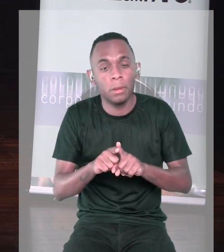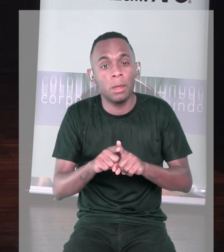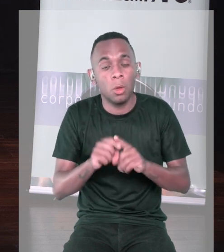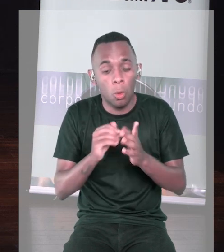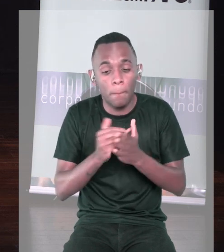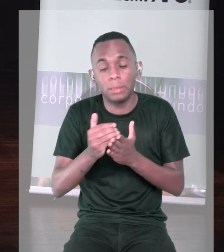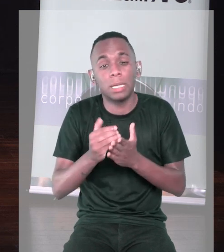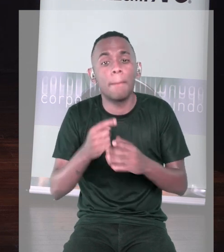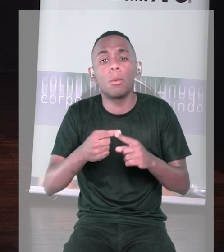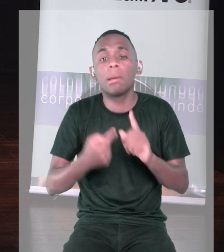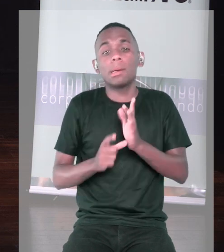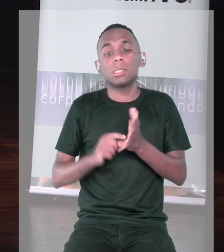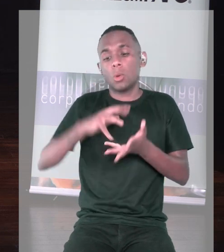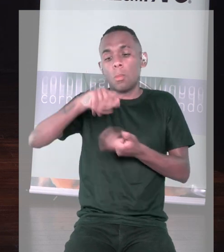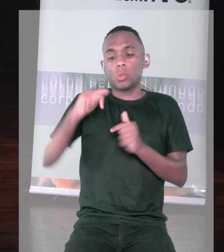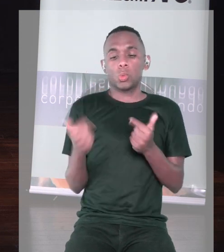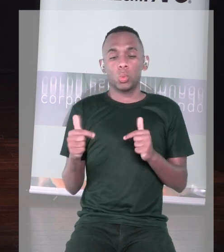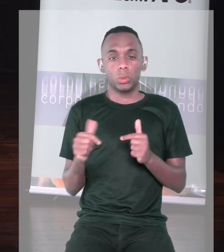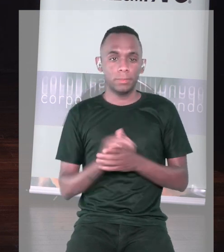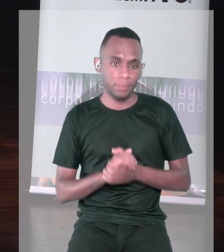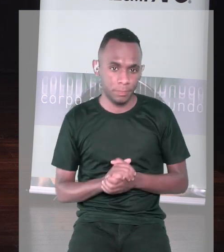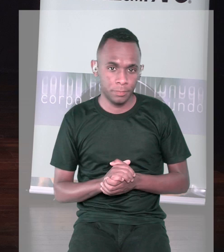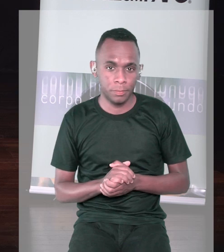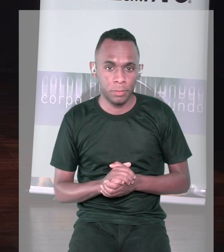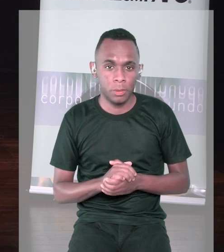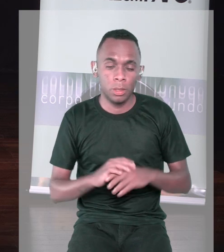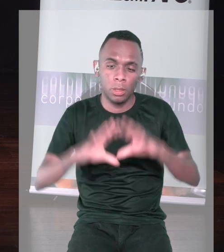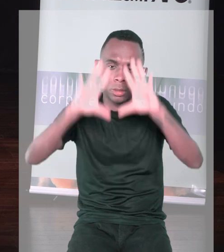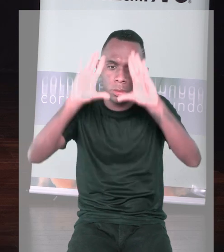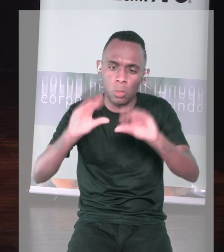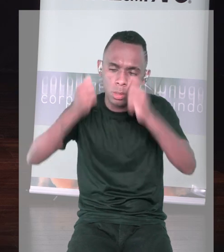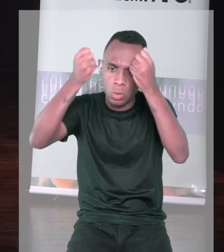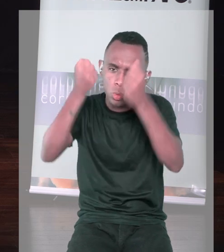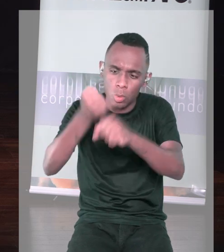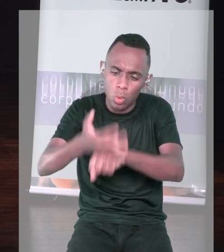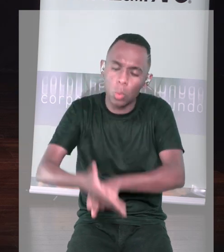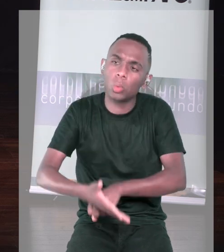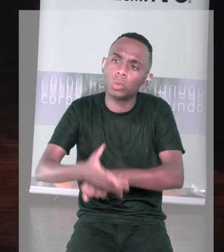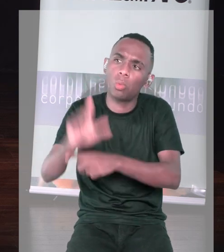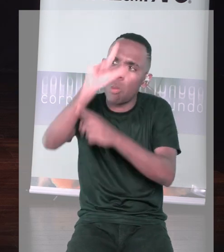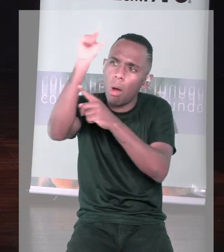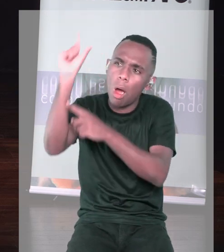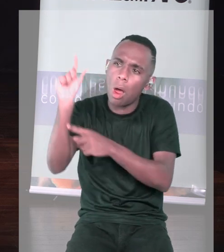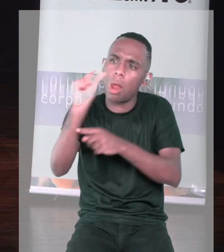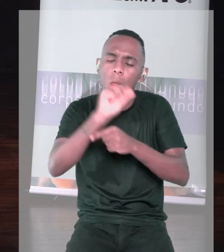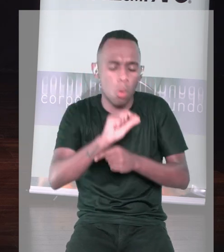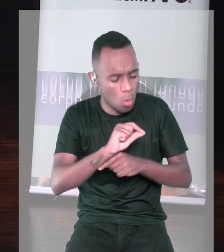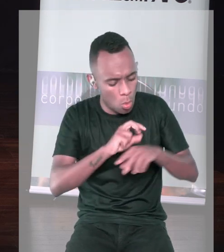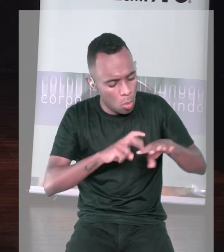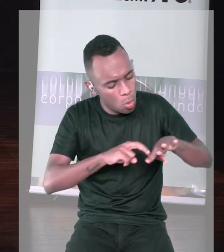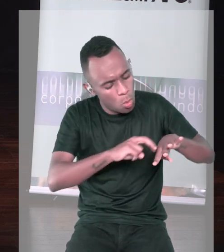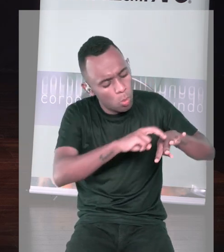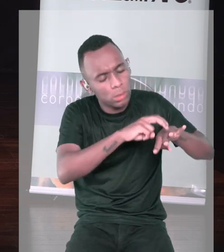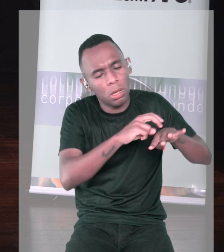se nem houvesse mundo. Uma noite, sob a lua acima da cidade, o